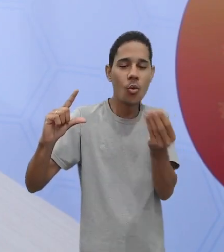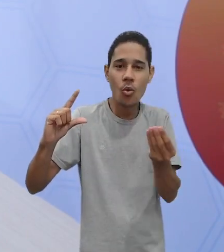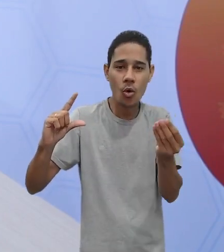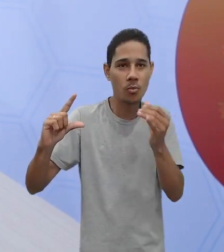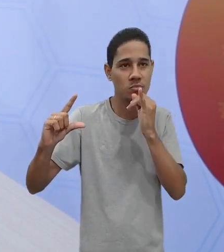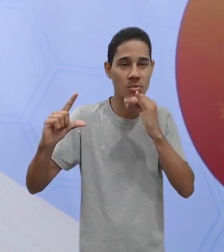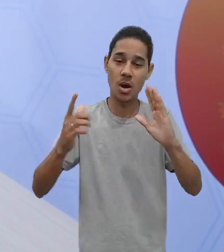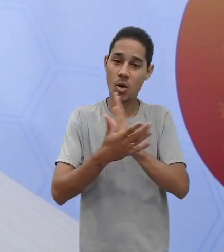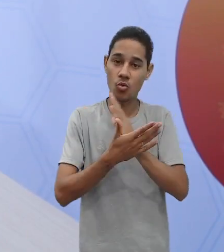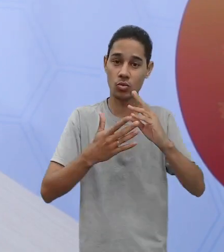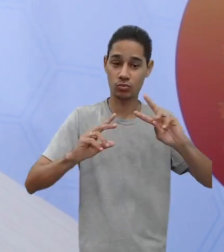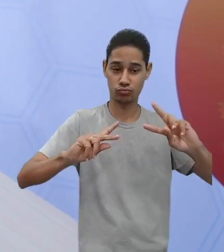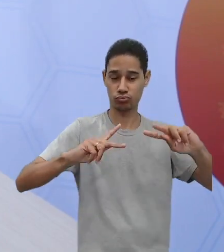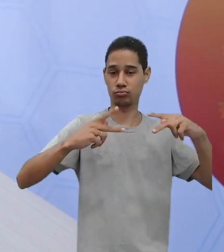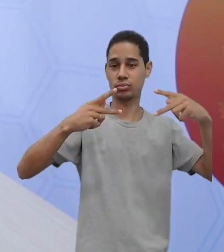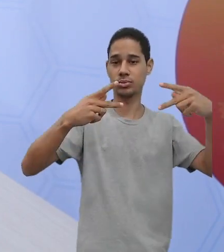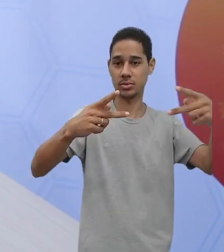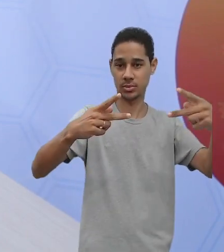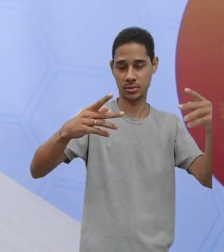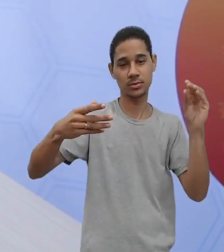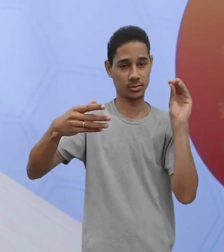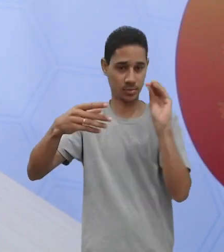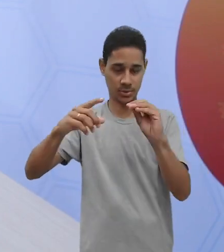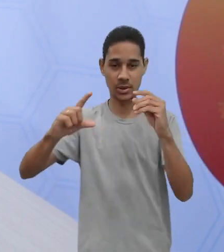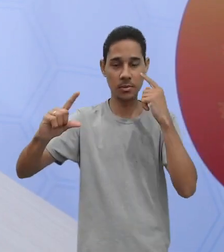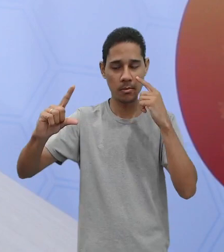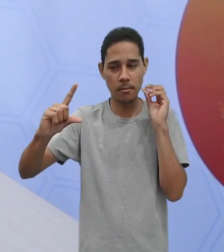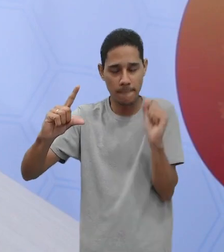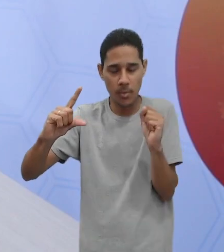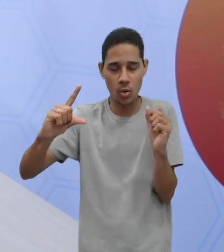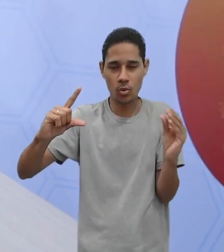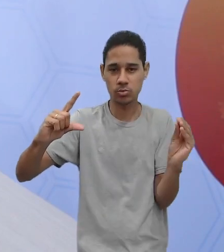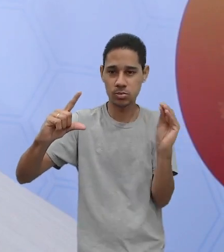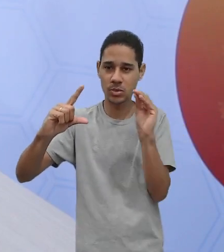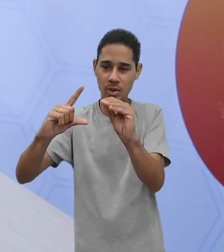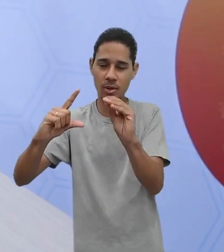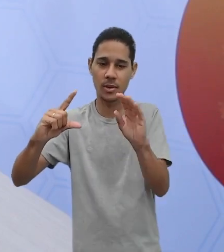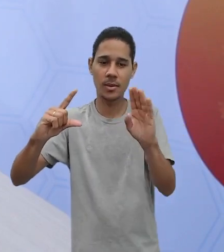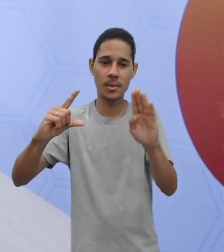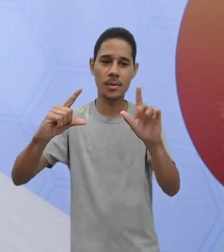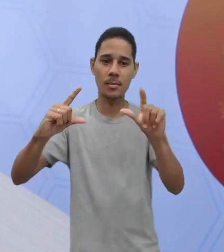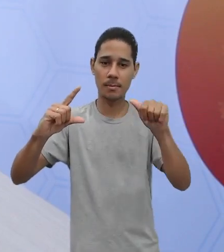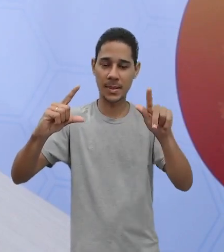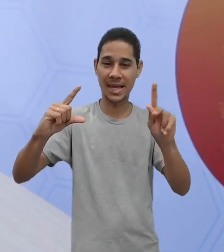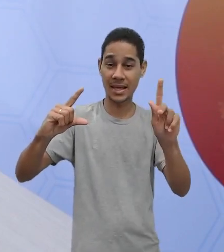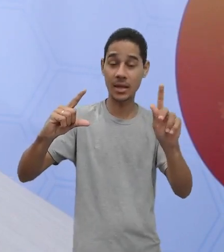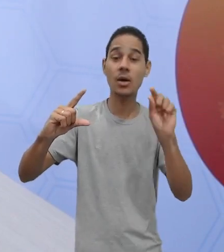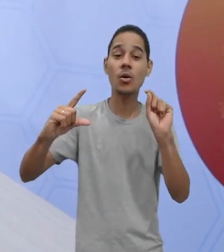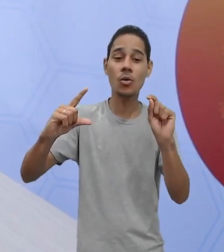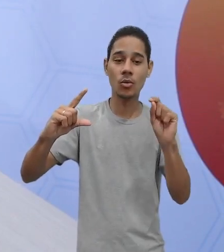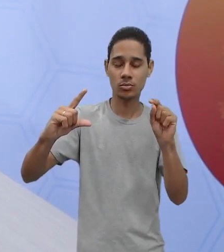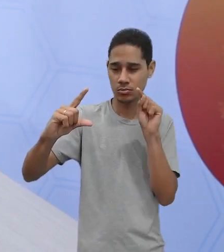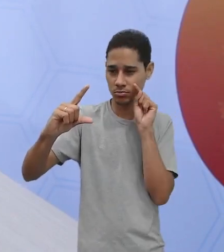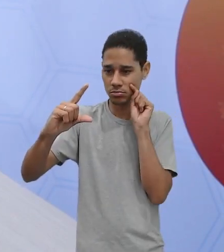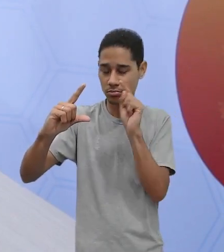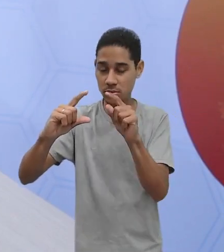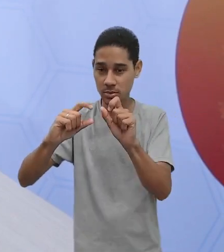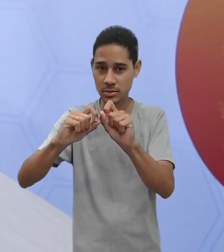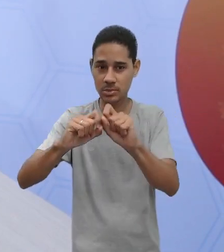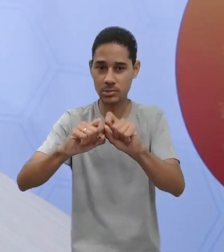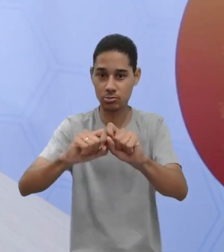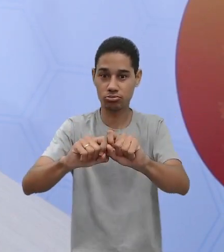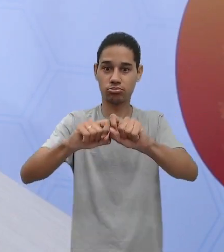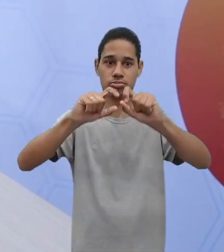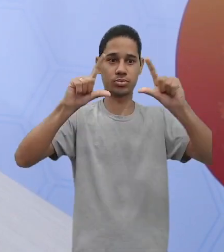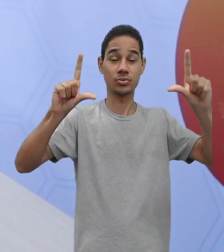na página, por exemplo, que você pode colocar um blank, ou seja, quando você clica lá, vai abrir uma nova